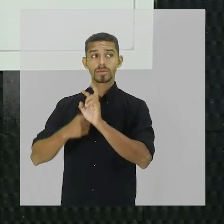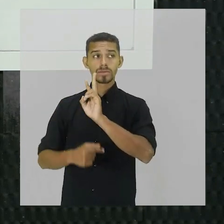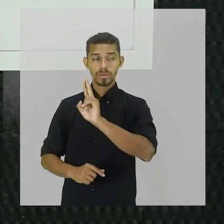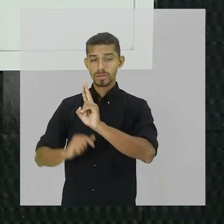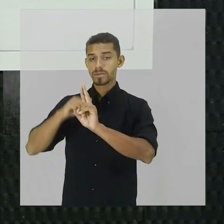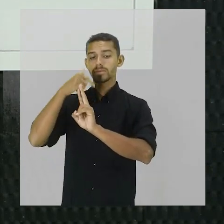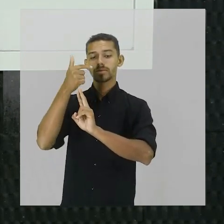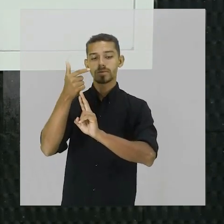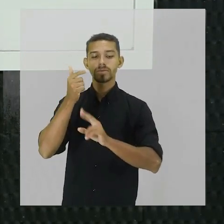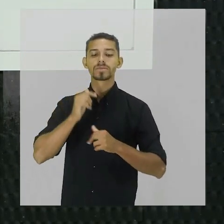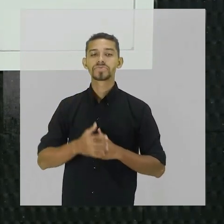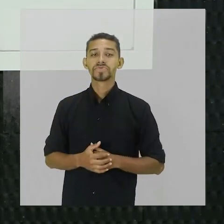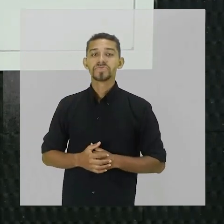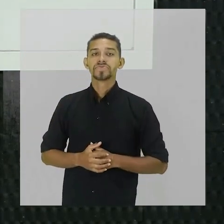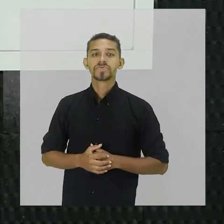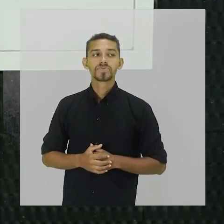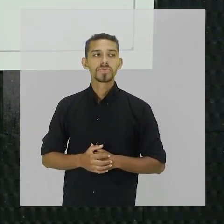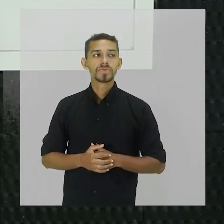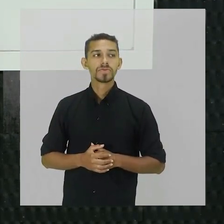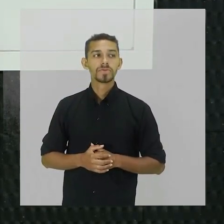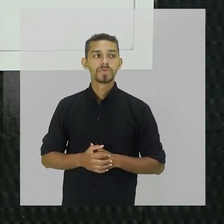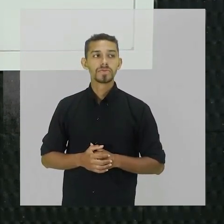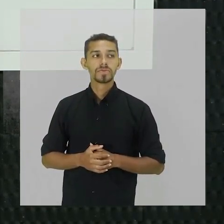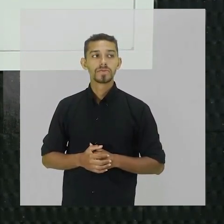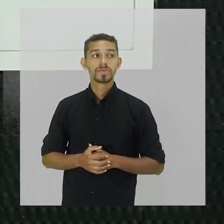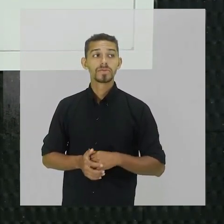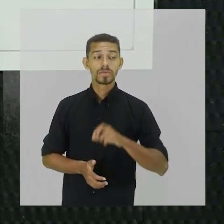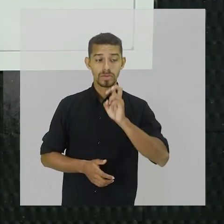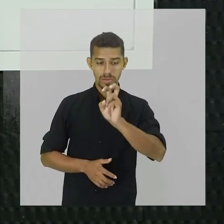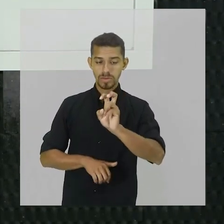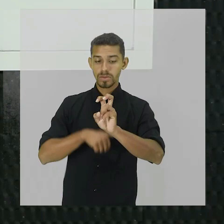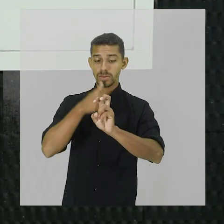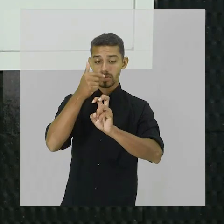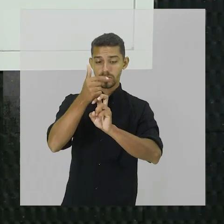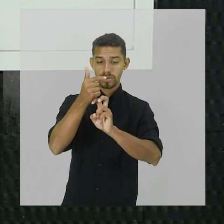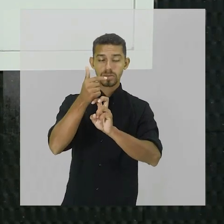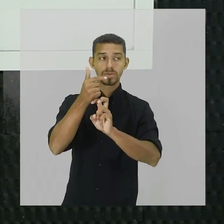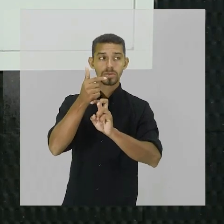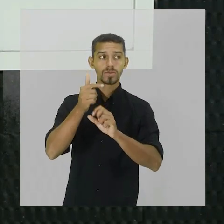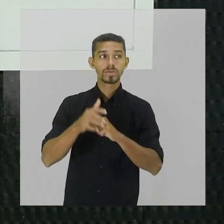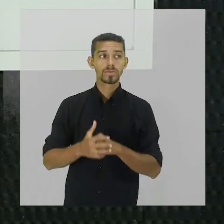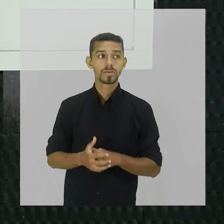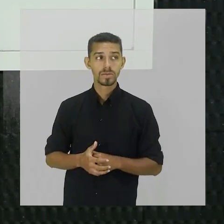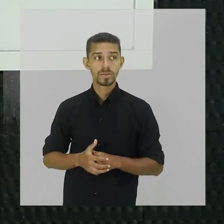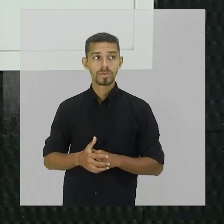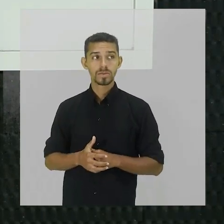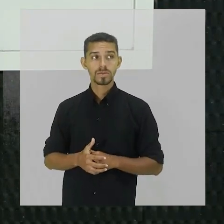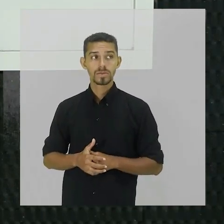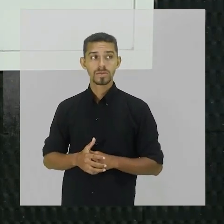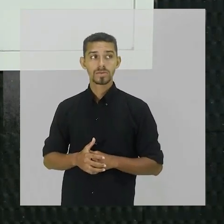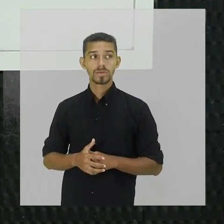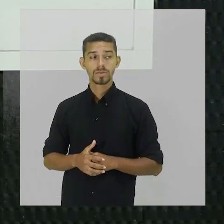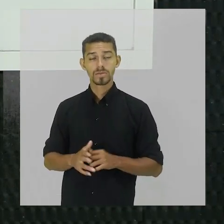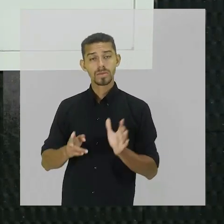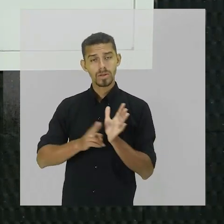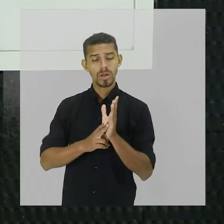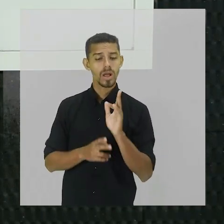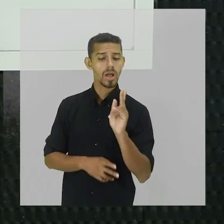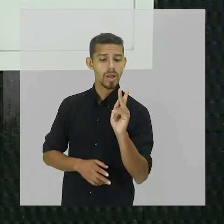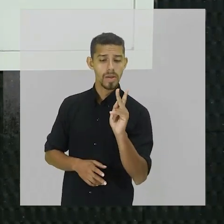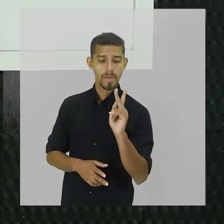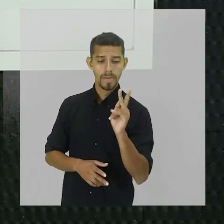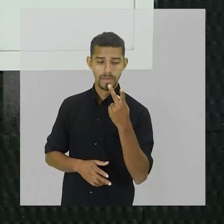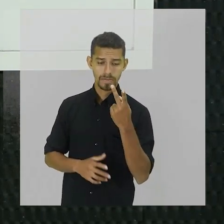quadrado. Então, você vai ficar 5 ao quadrado, a altura é 3 ao